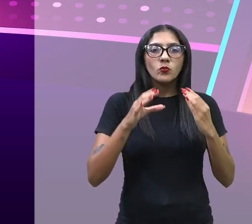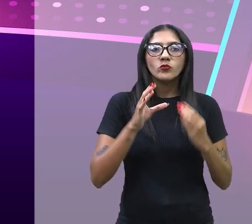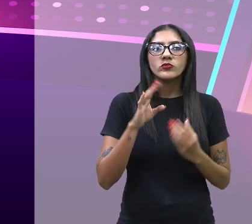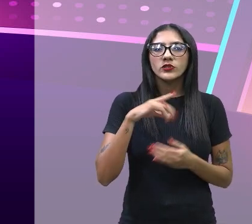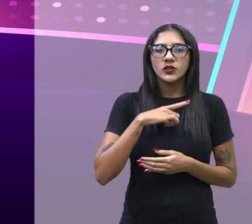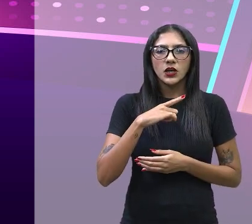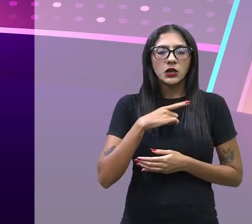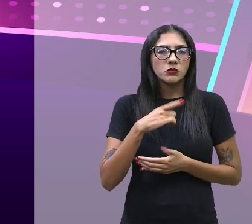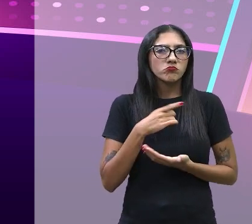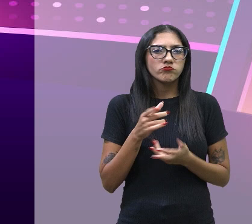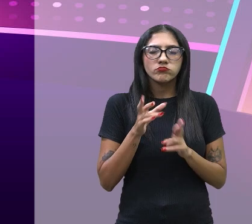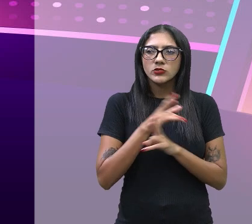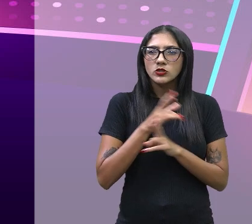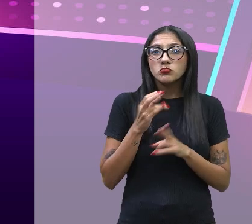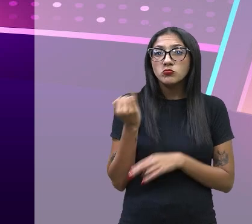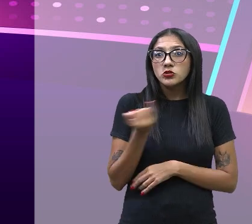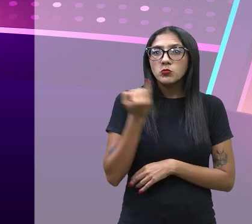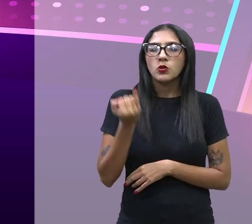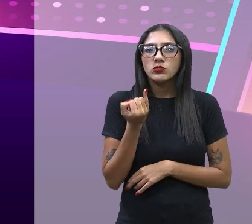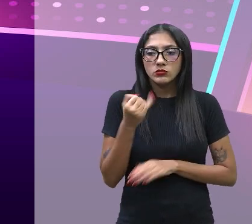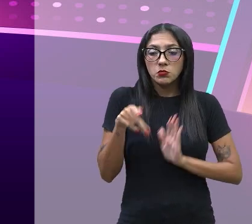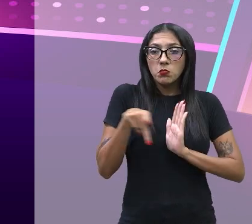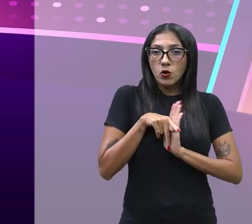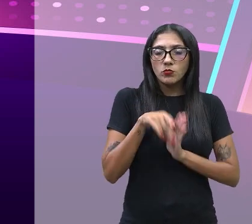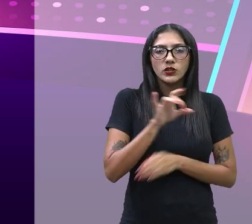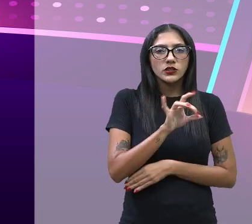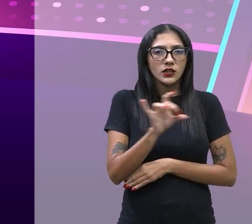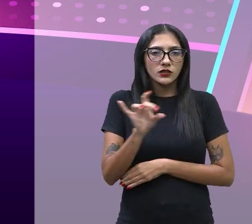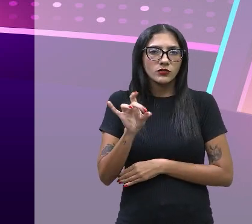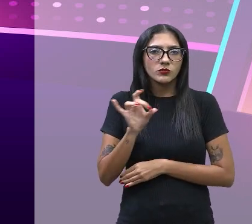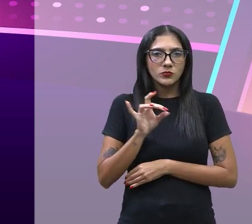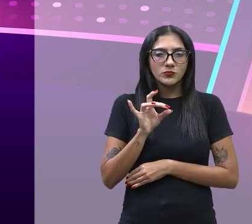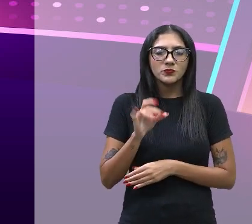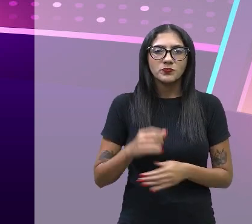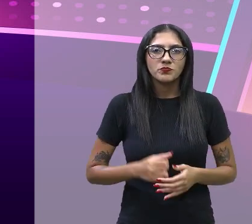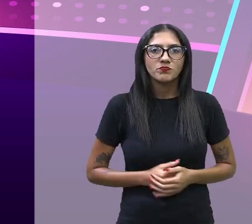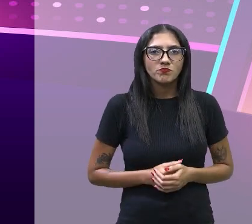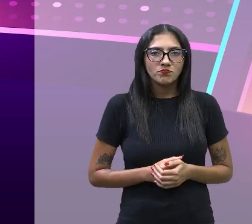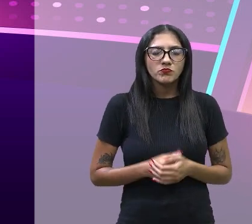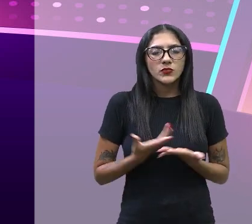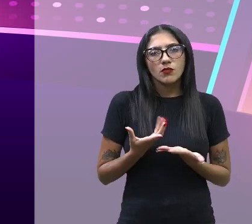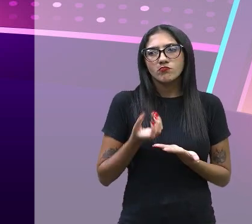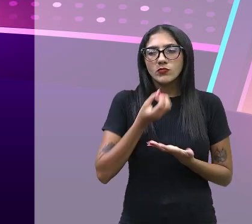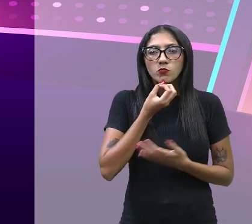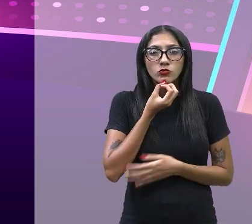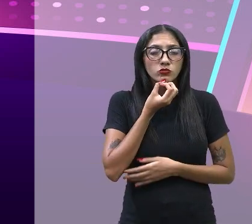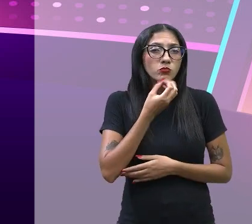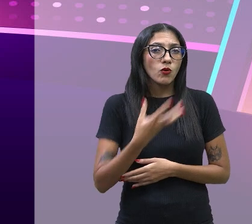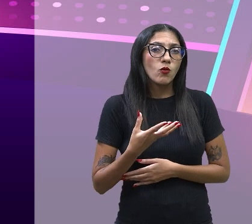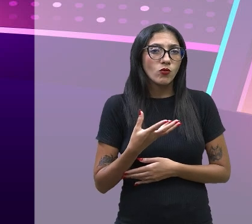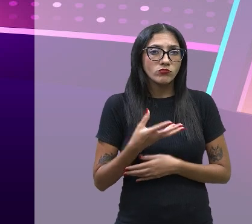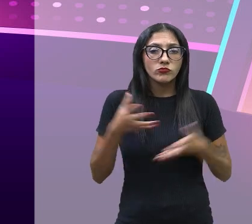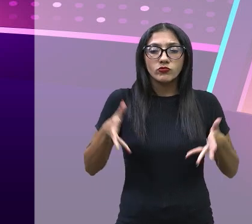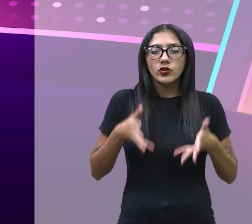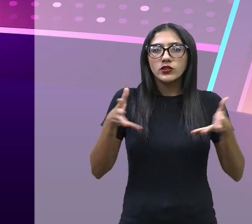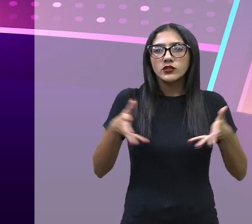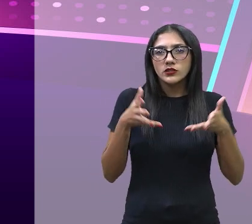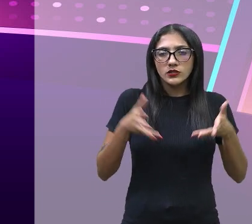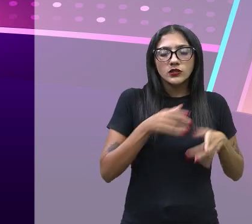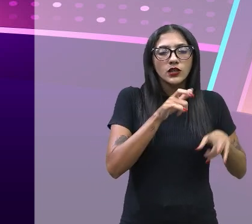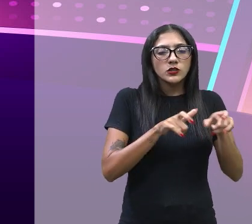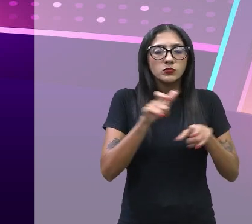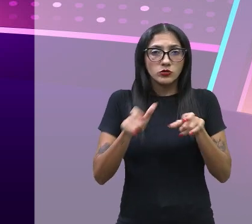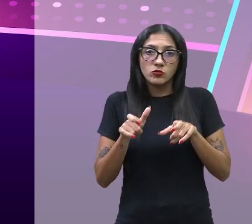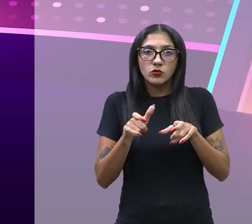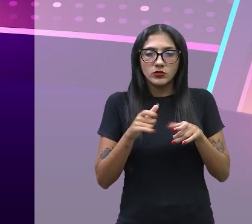que flui de nós e é algo que traz assim uma bonança para o ser humano, para o que compõe,